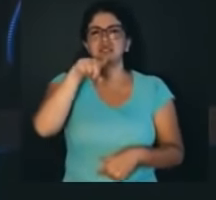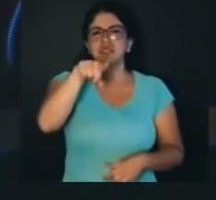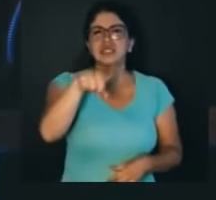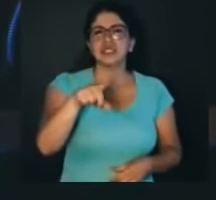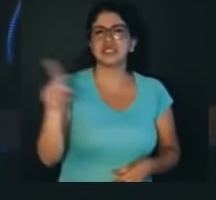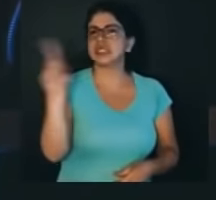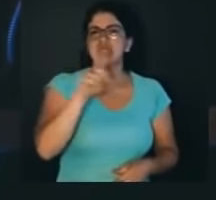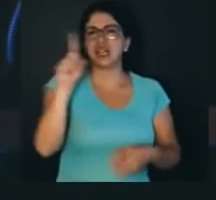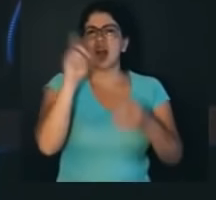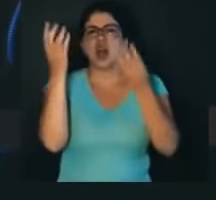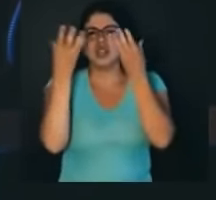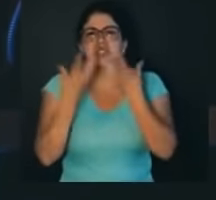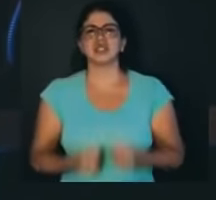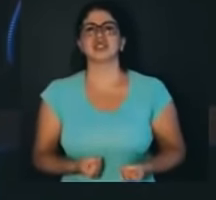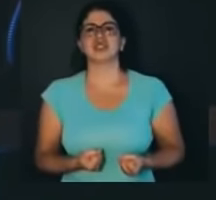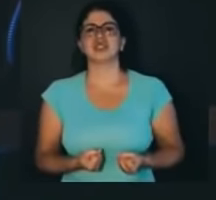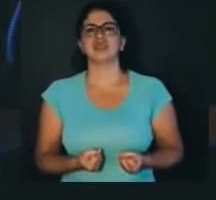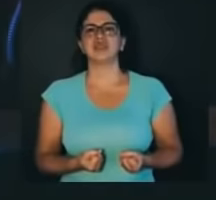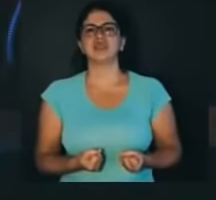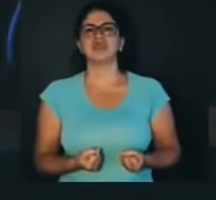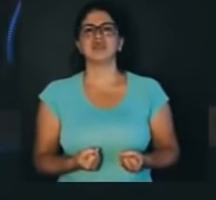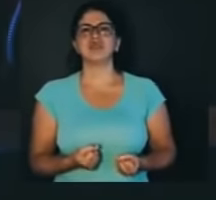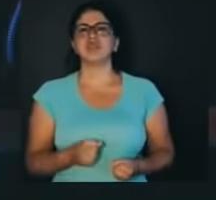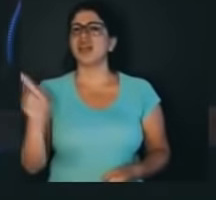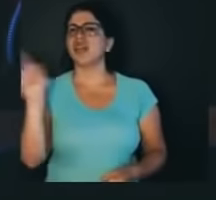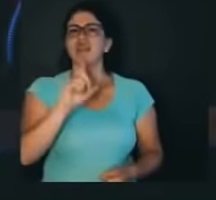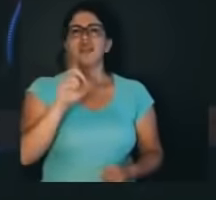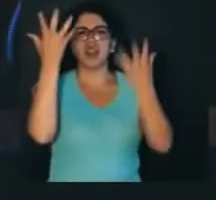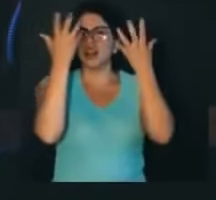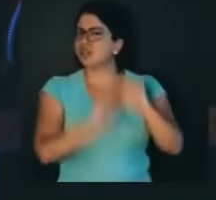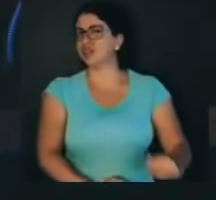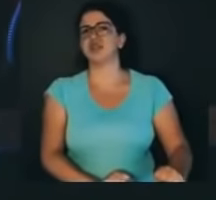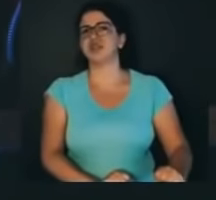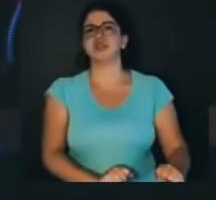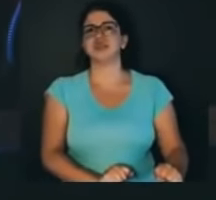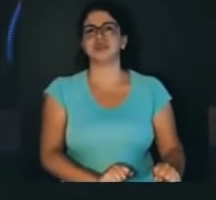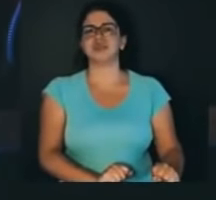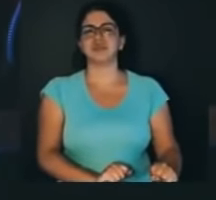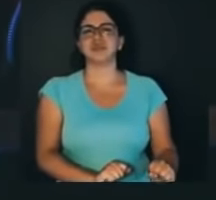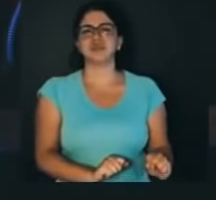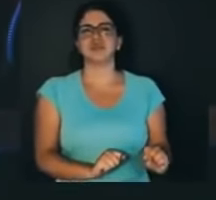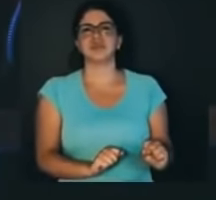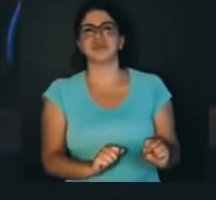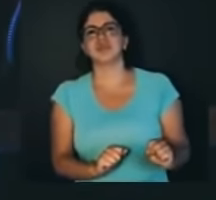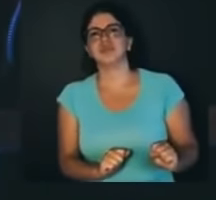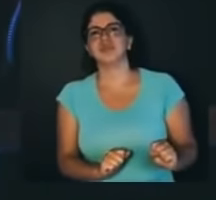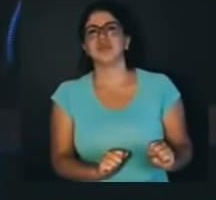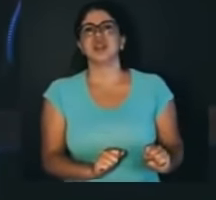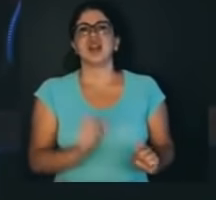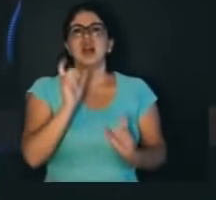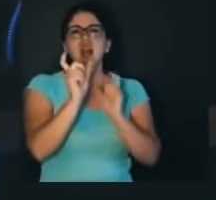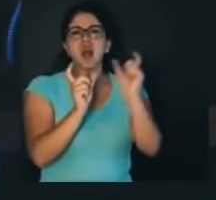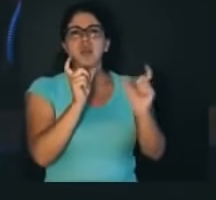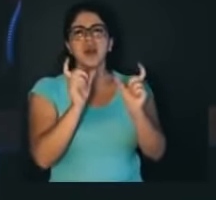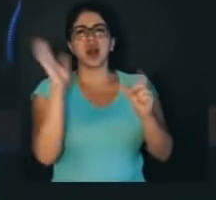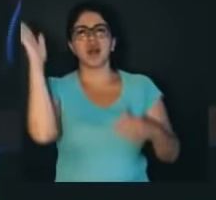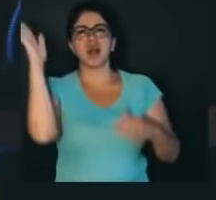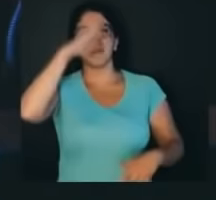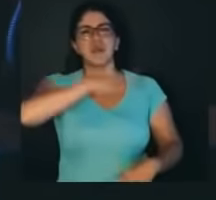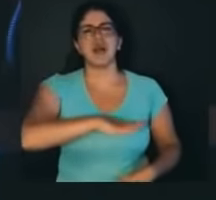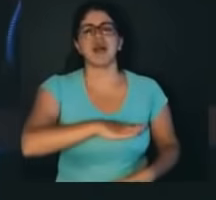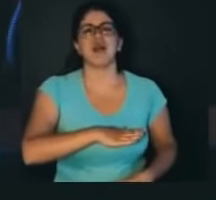aceite. Não aceite de jeito nenhum palavras de maldição sobre a tua